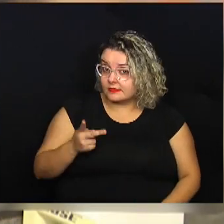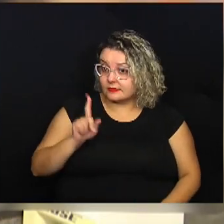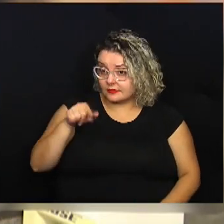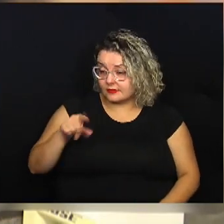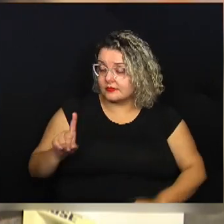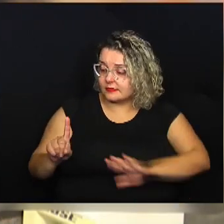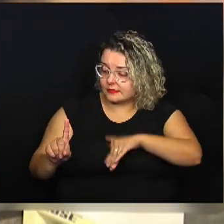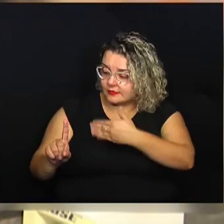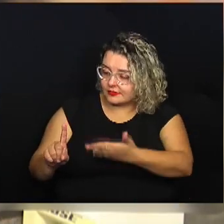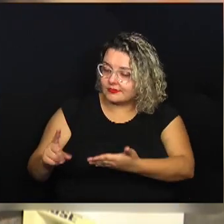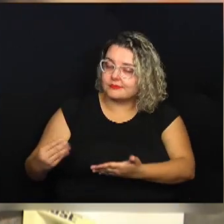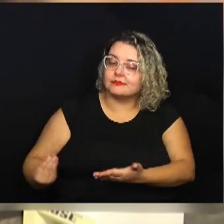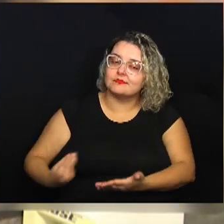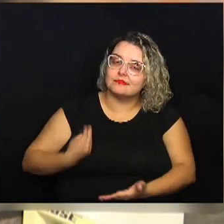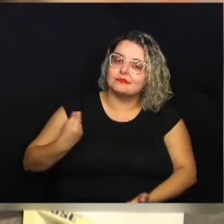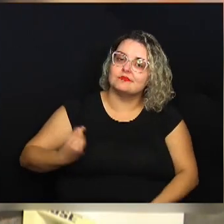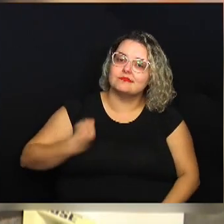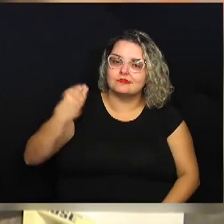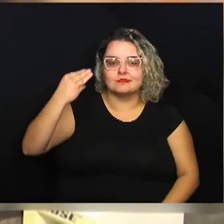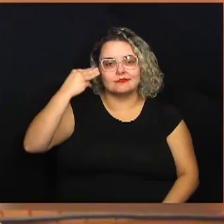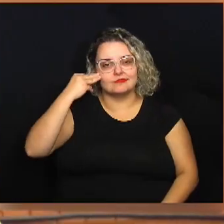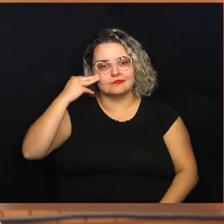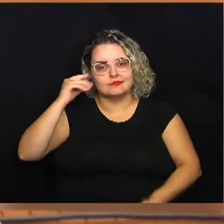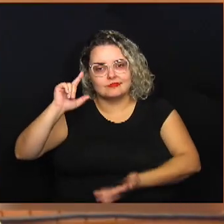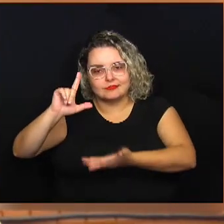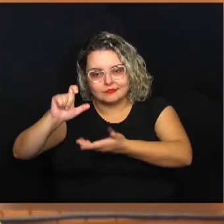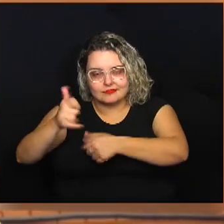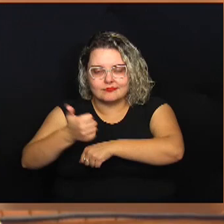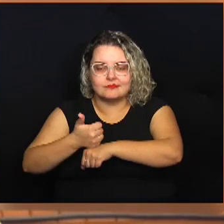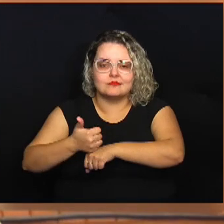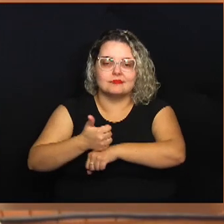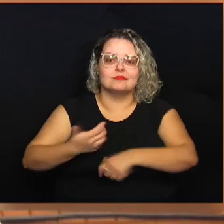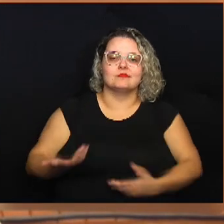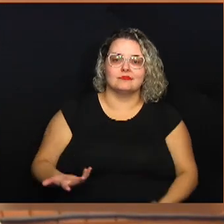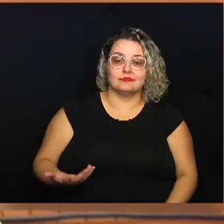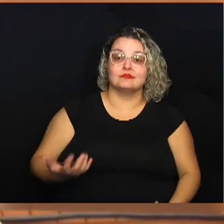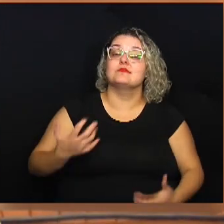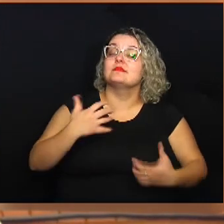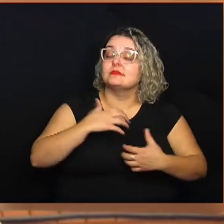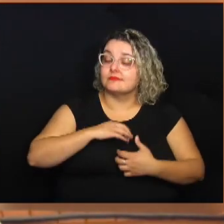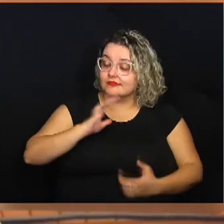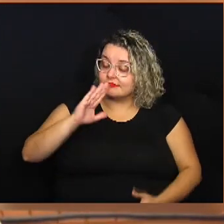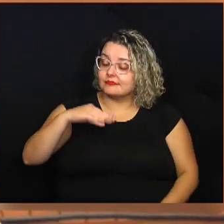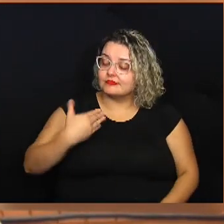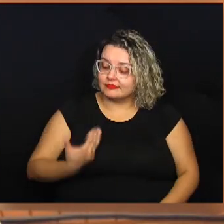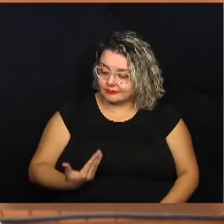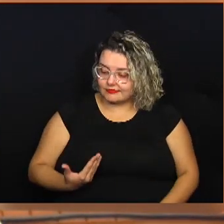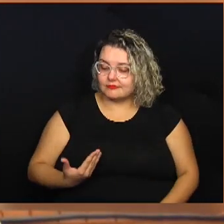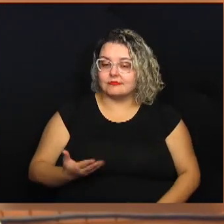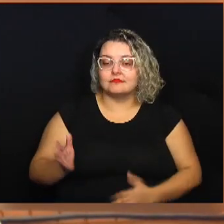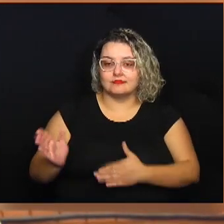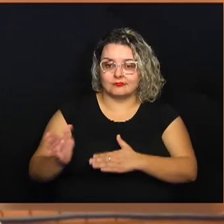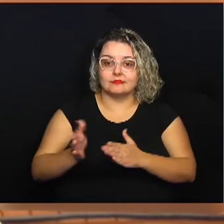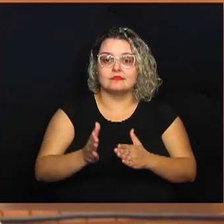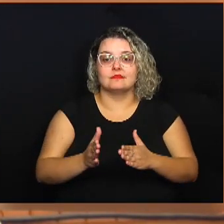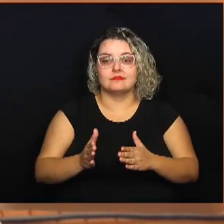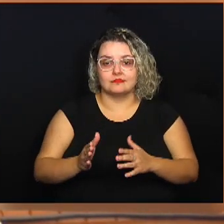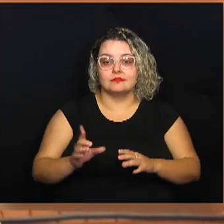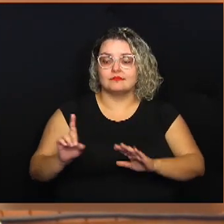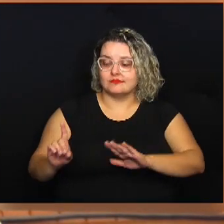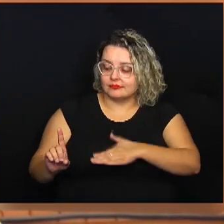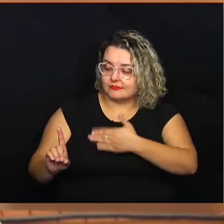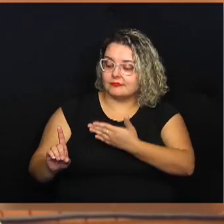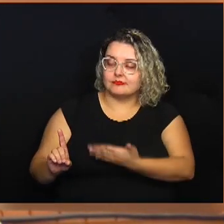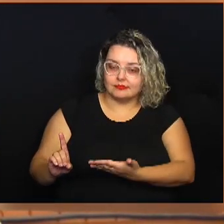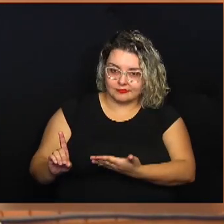de manter viva a memória do fotógrafo, além de se sentir honrada em conduzir esse tributo. Eu